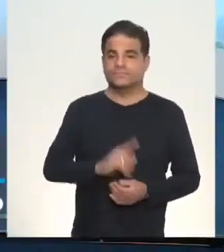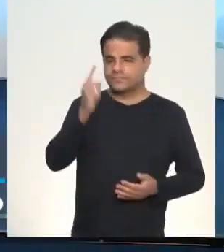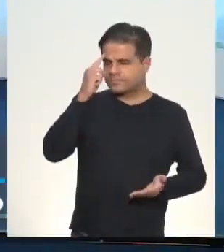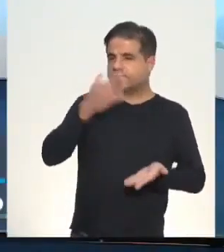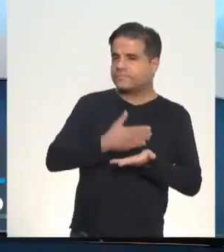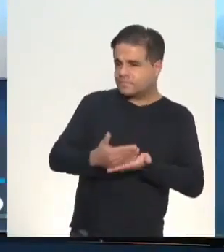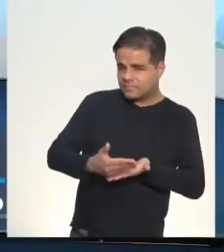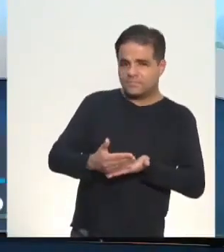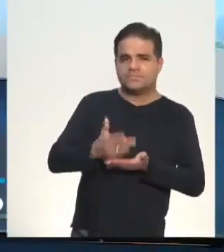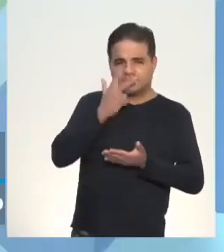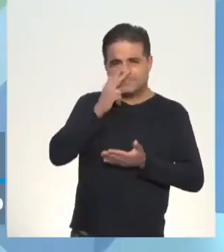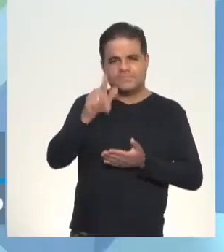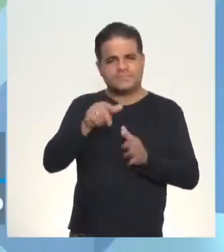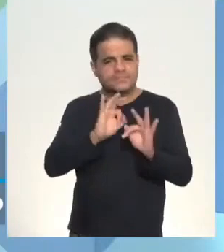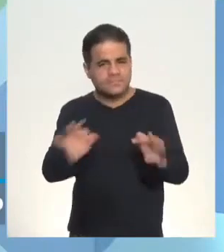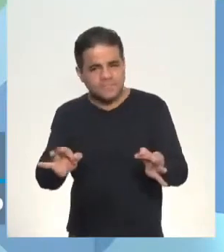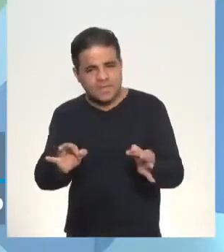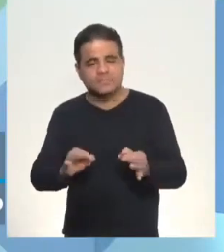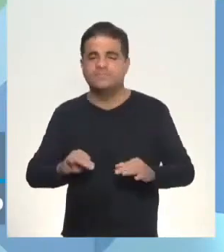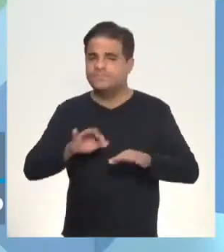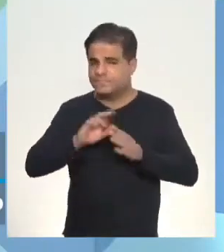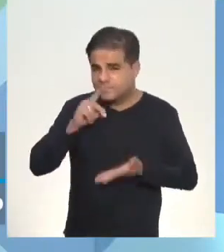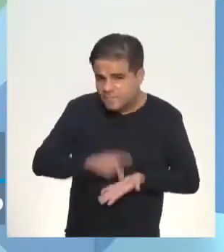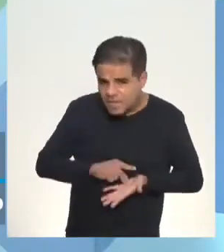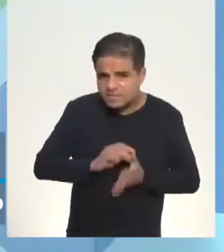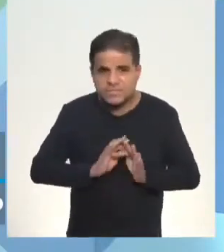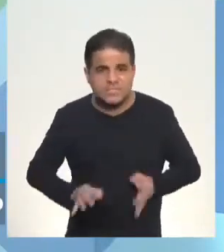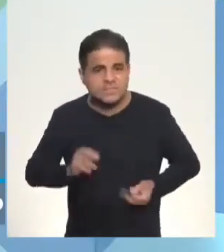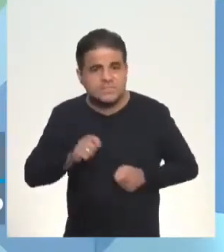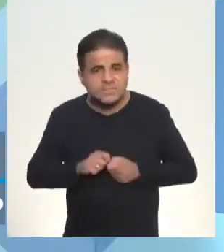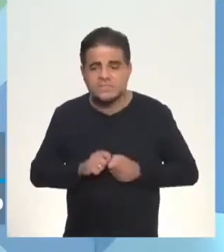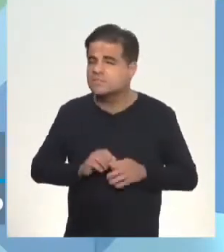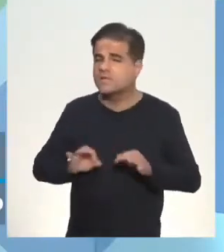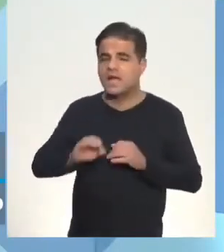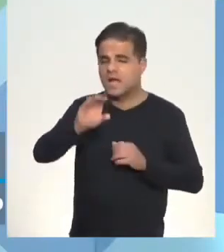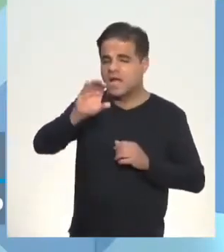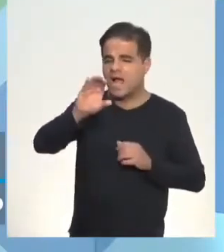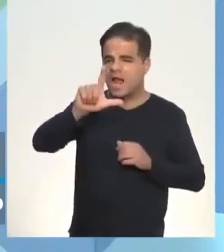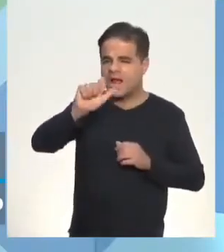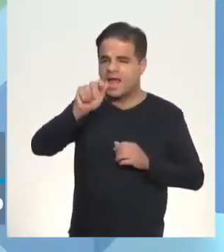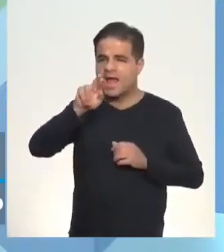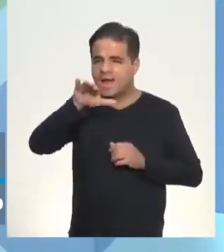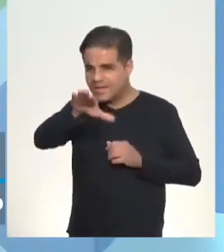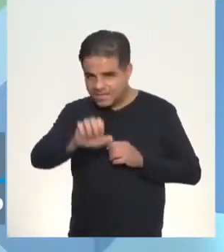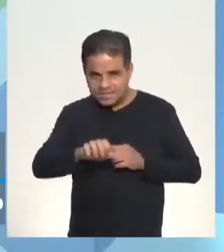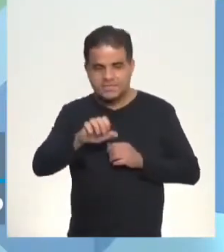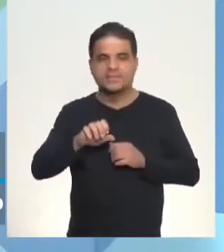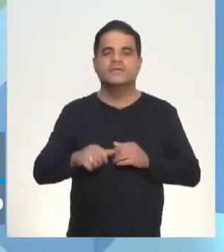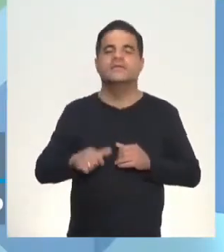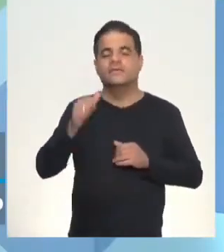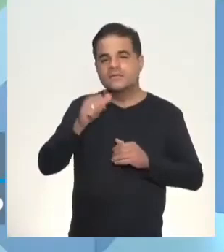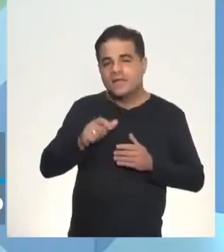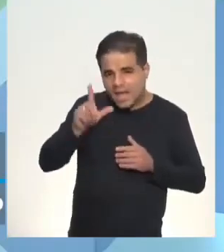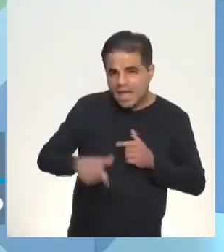princípio parece simples que é simples de fazer, né? A Clarice Lispector que dizia isso. É através de